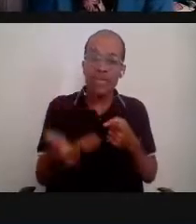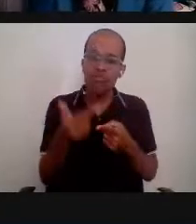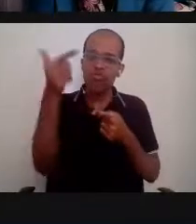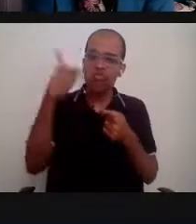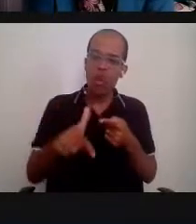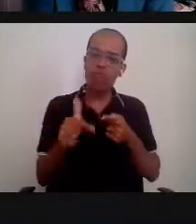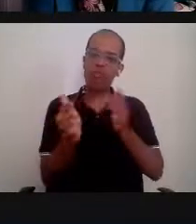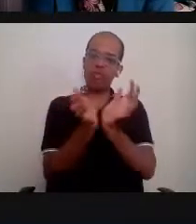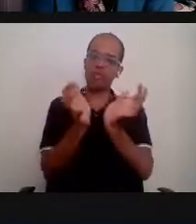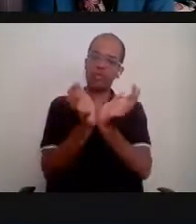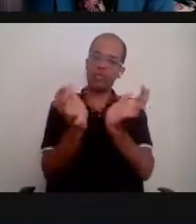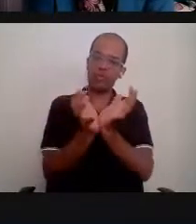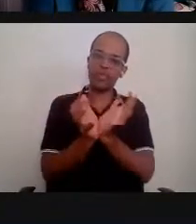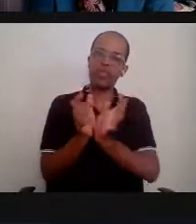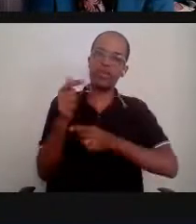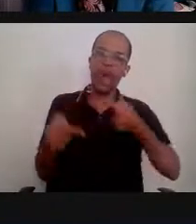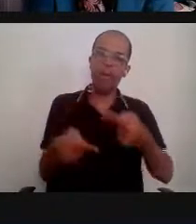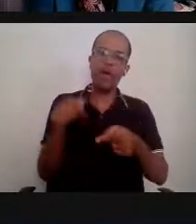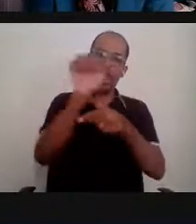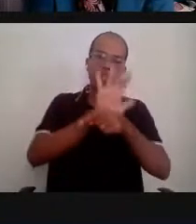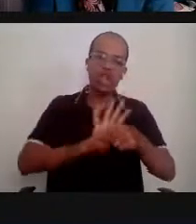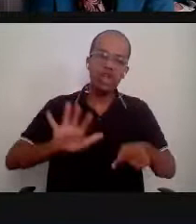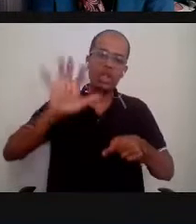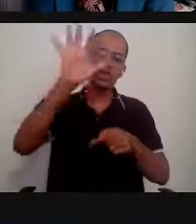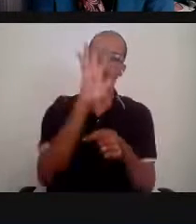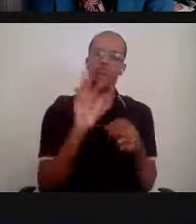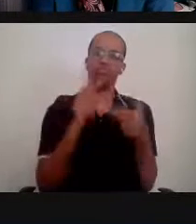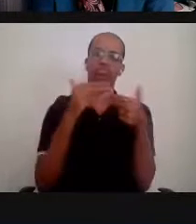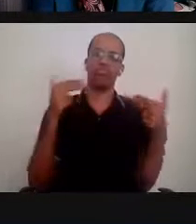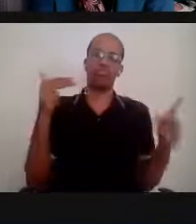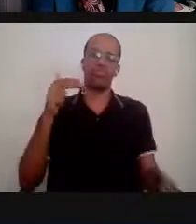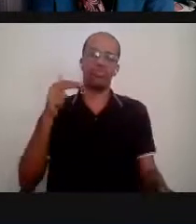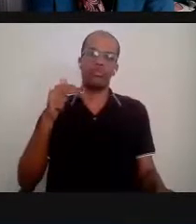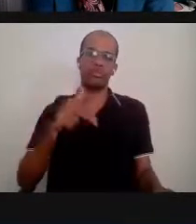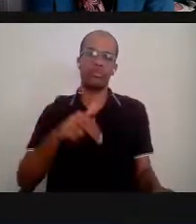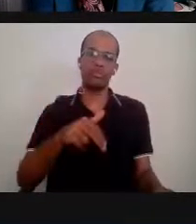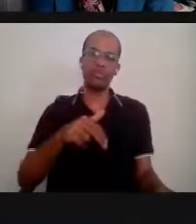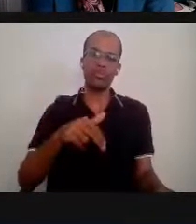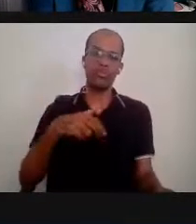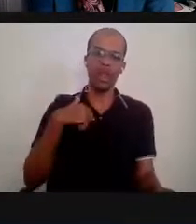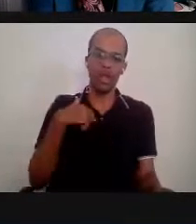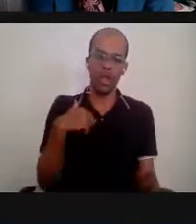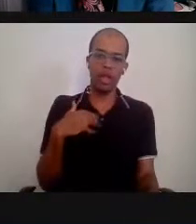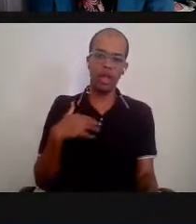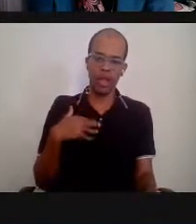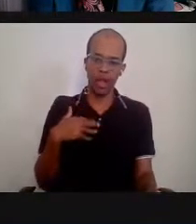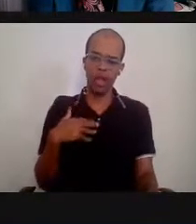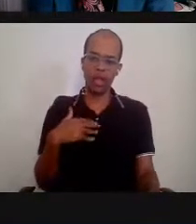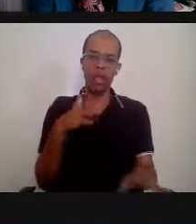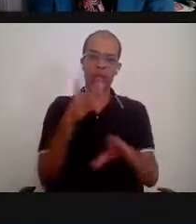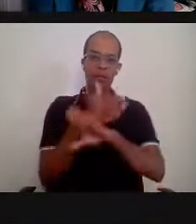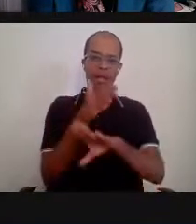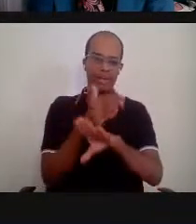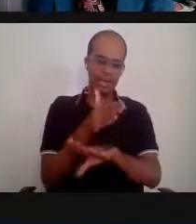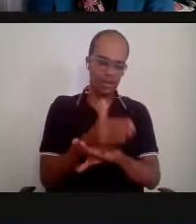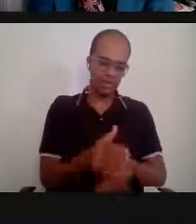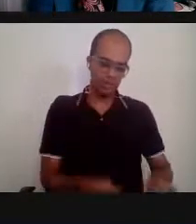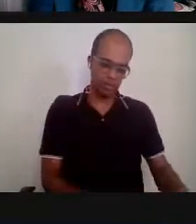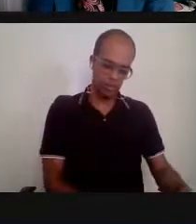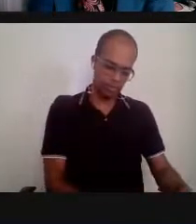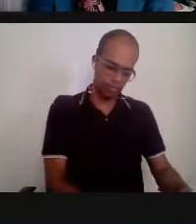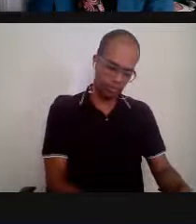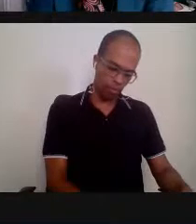Política Nacional de Revalidação e Reconhecimento de Diplomas, que antes eu fazia parte dentro do Ministério da Educação, mas esse comitê